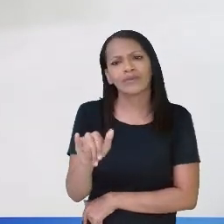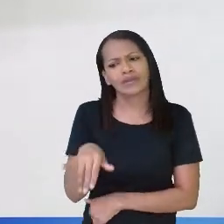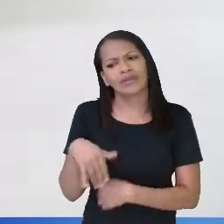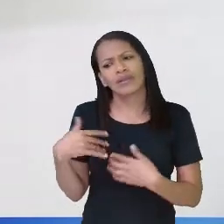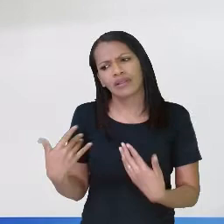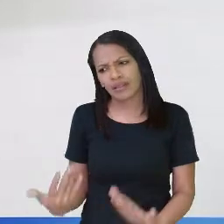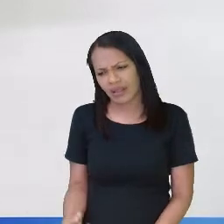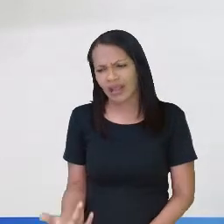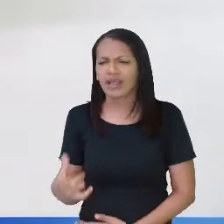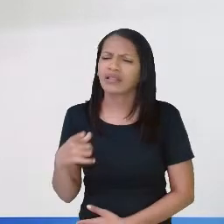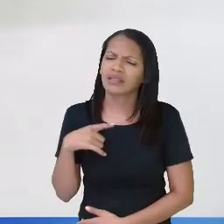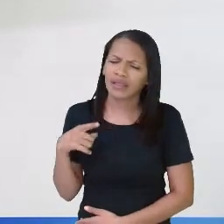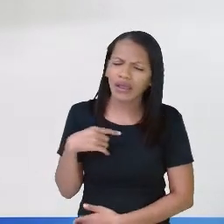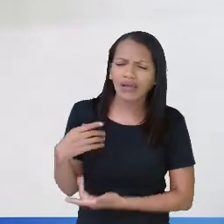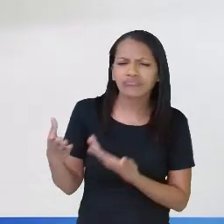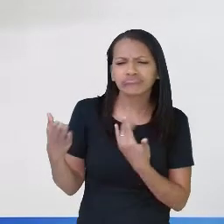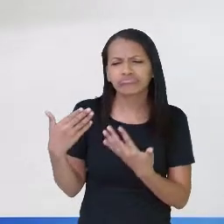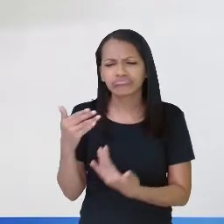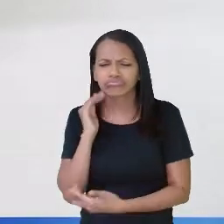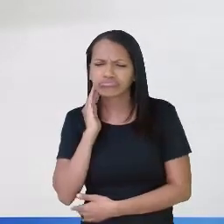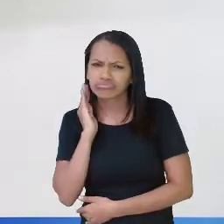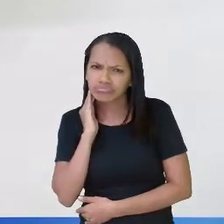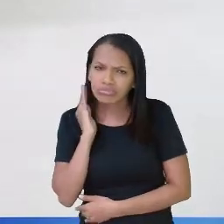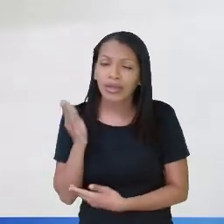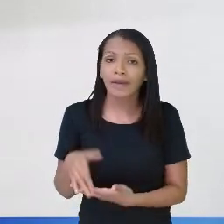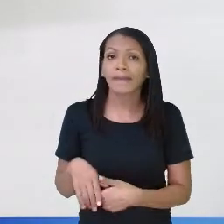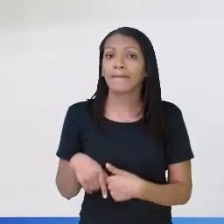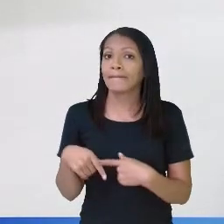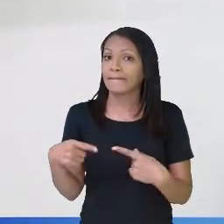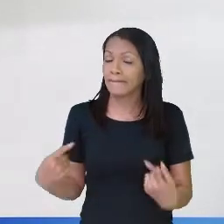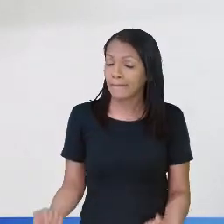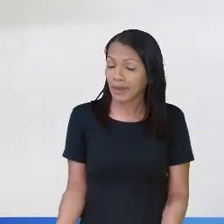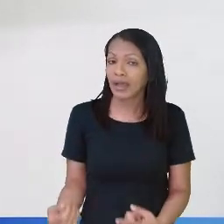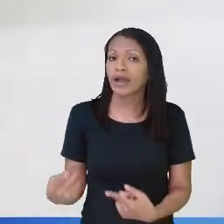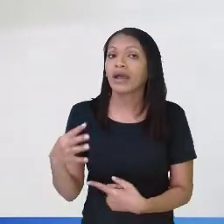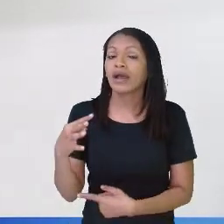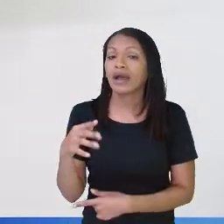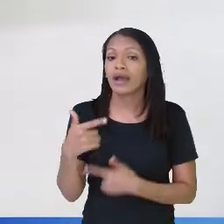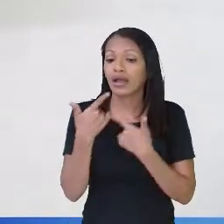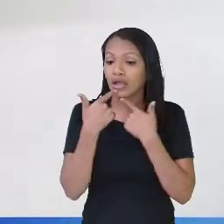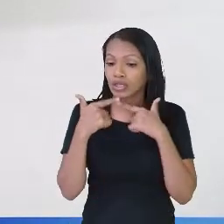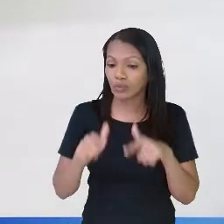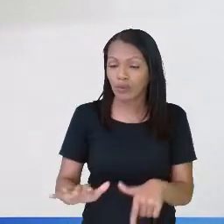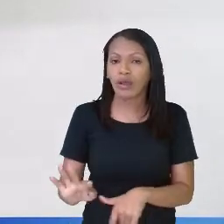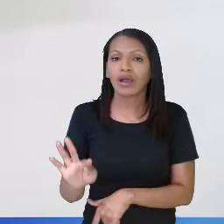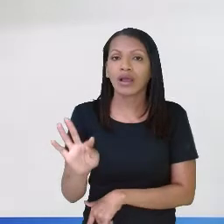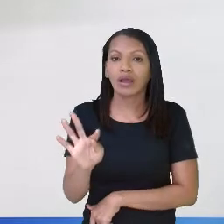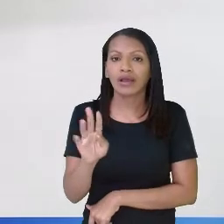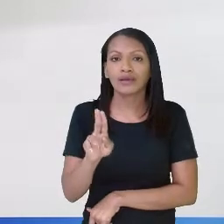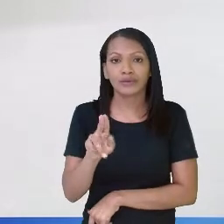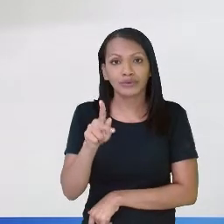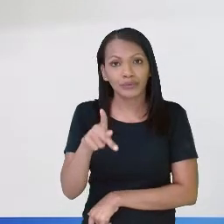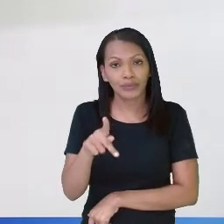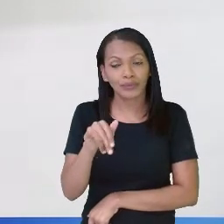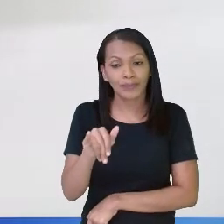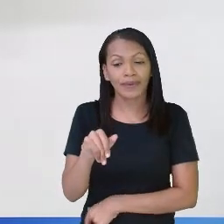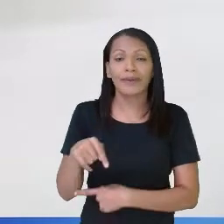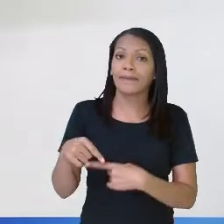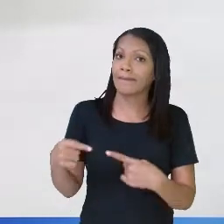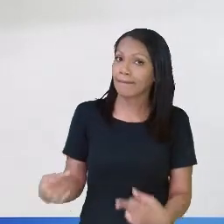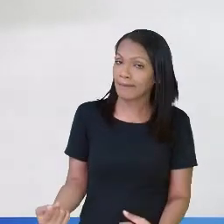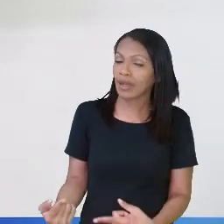têm vários dialetos, mas predominantemente o tupi-guarani. Só que os portugueses